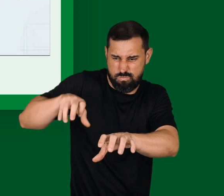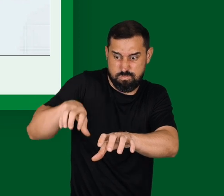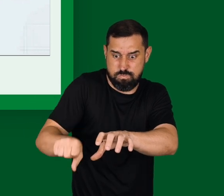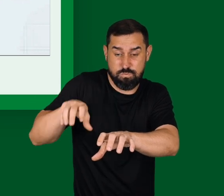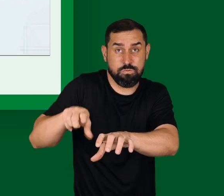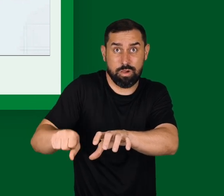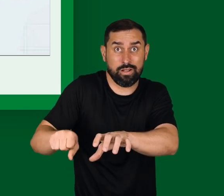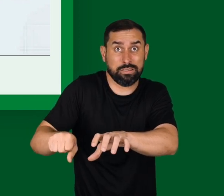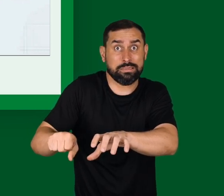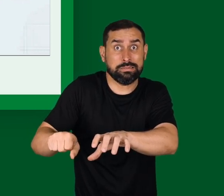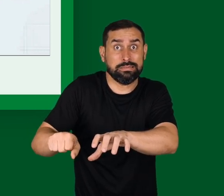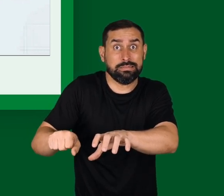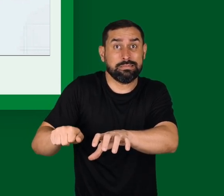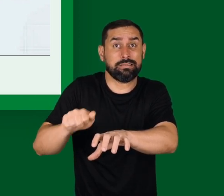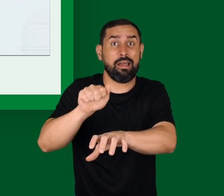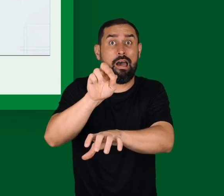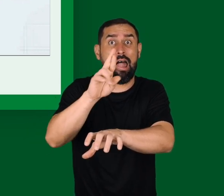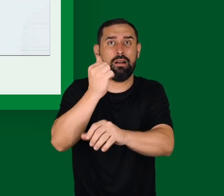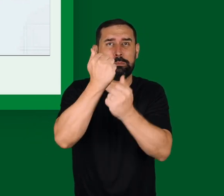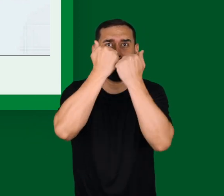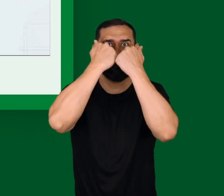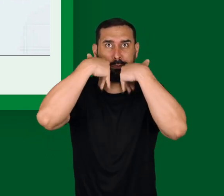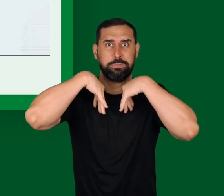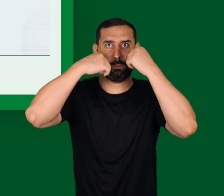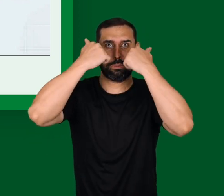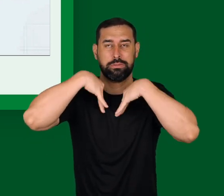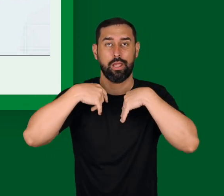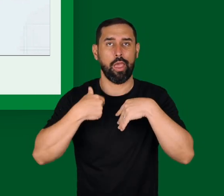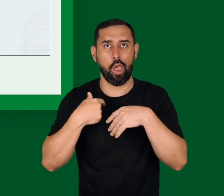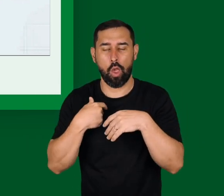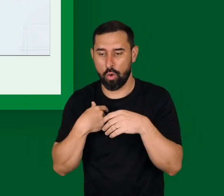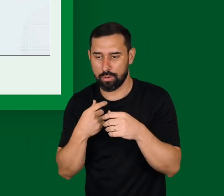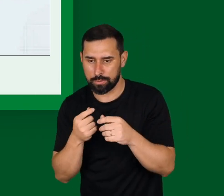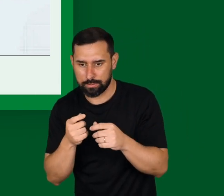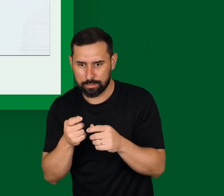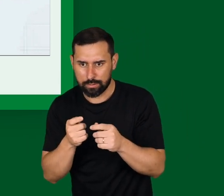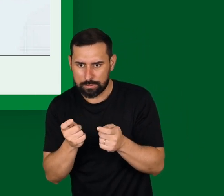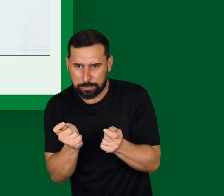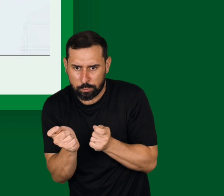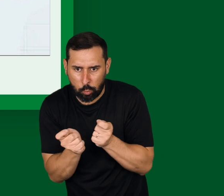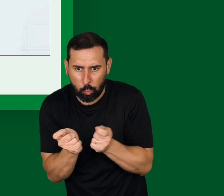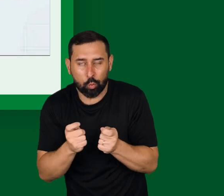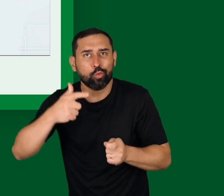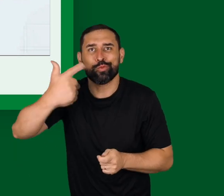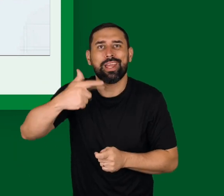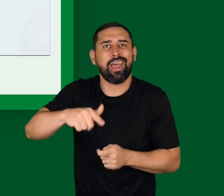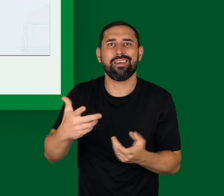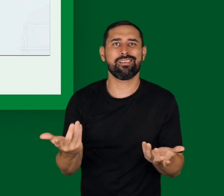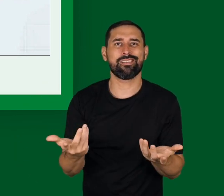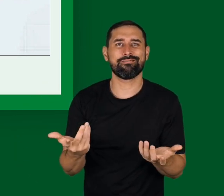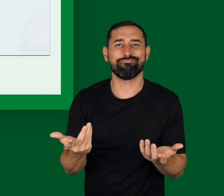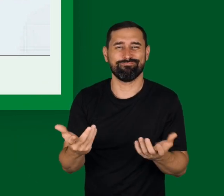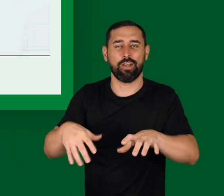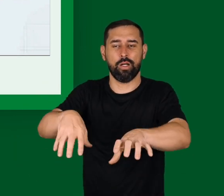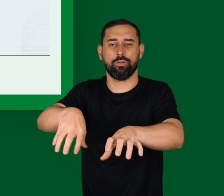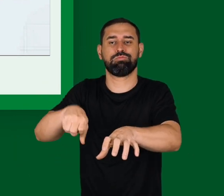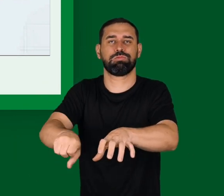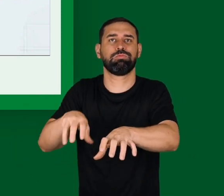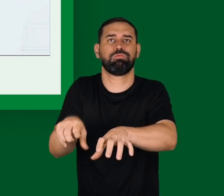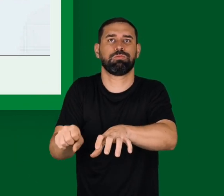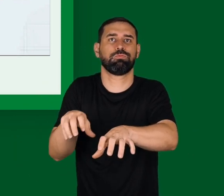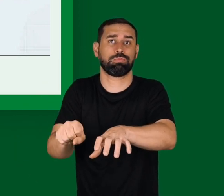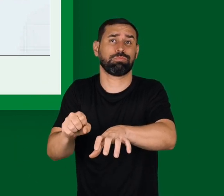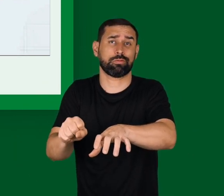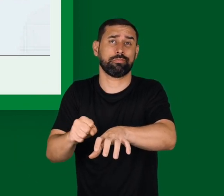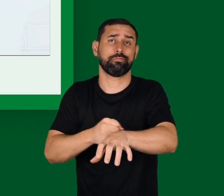com bolsa, válvula, máscara, por conta da pressão excessiva que às vezes a gente induz, né, quando a gente não tem um medidor